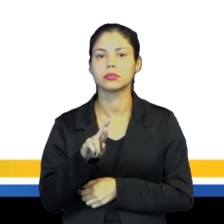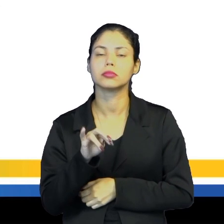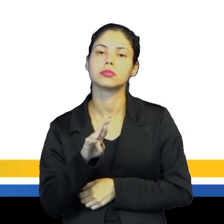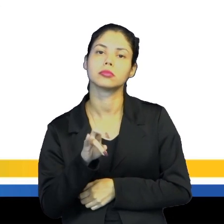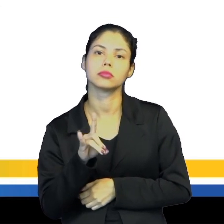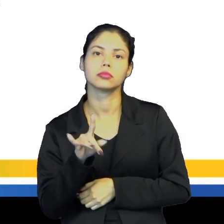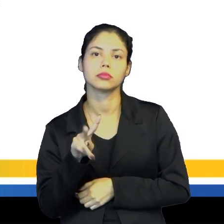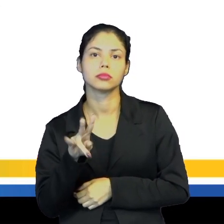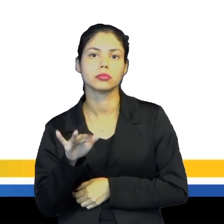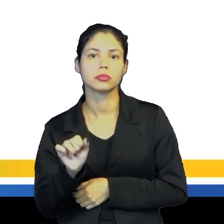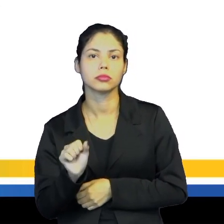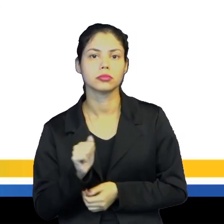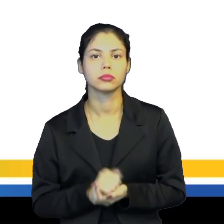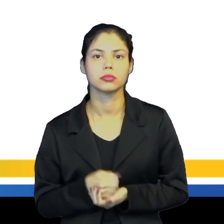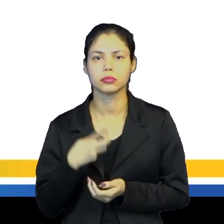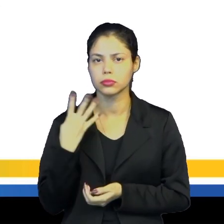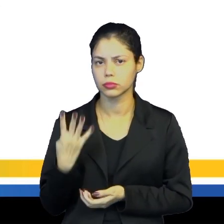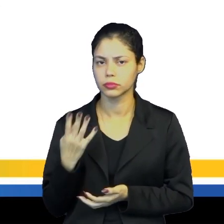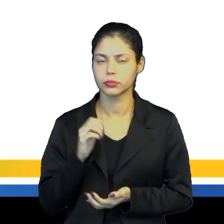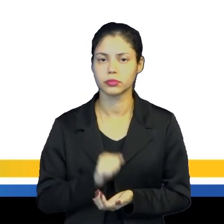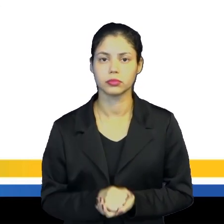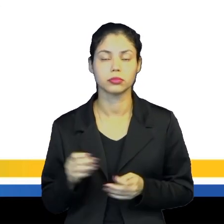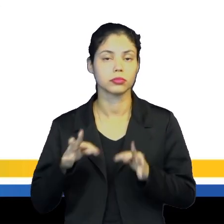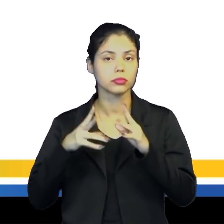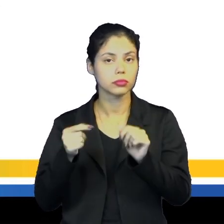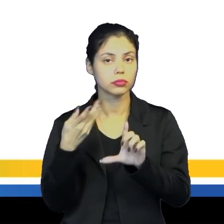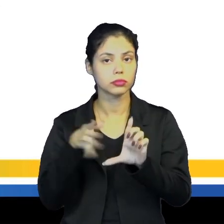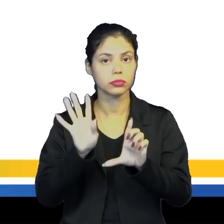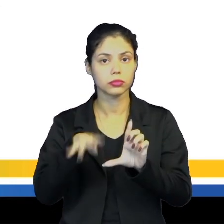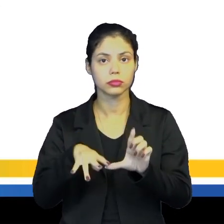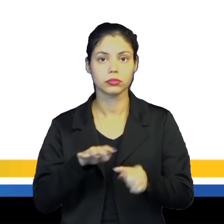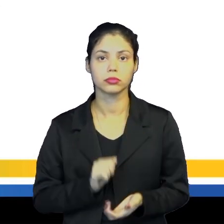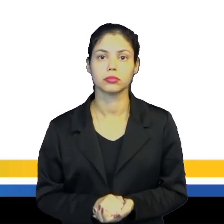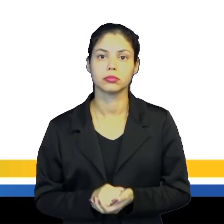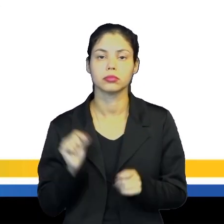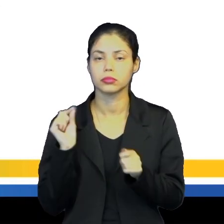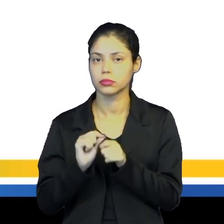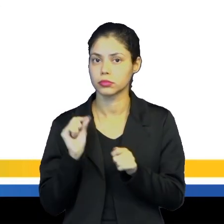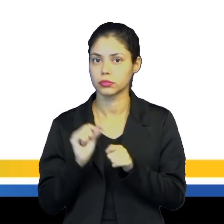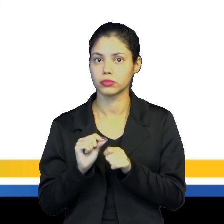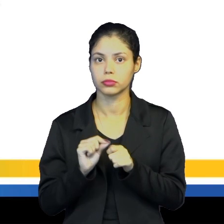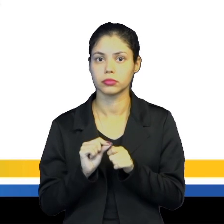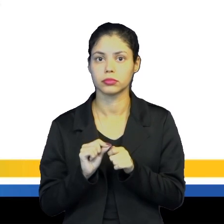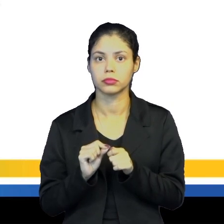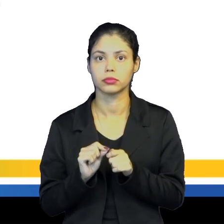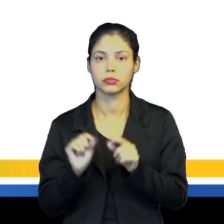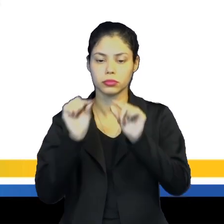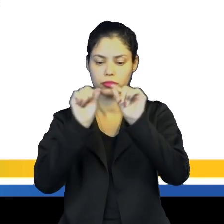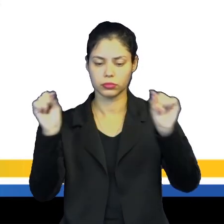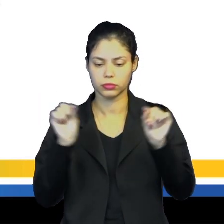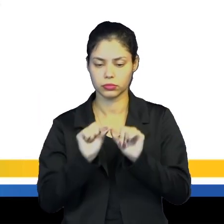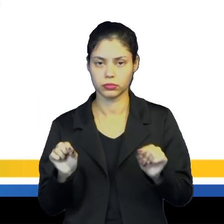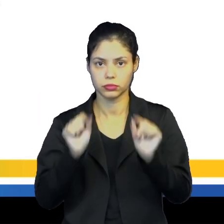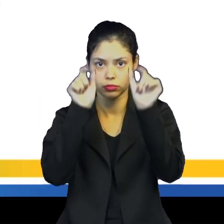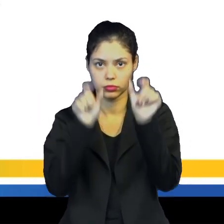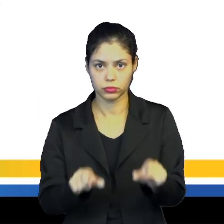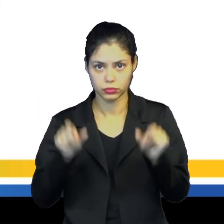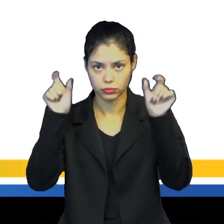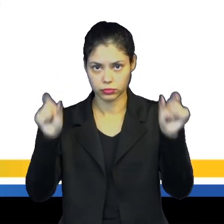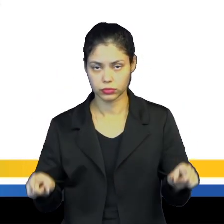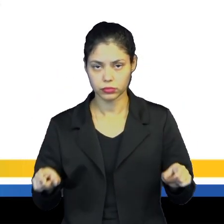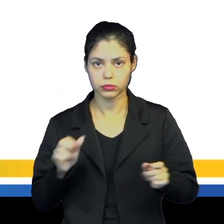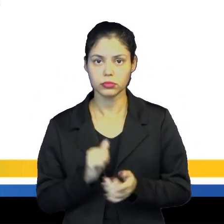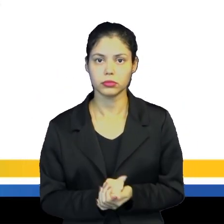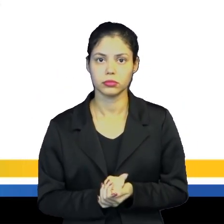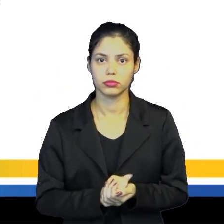e quantitativas. Toda tabela é formada por linhas e colunas. Chamamos